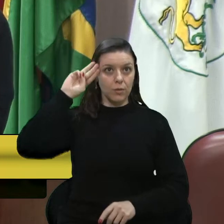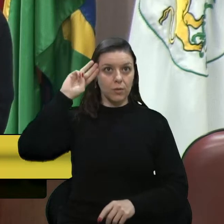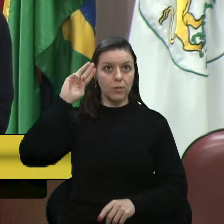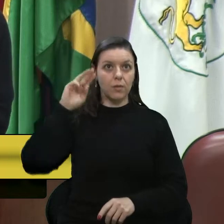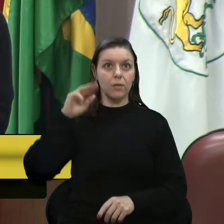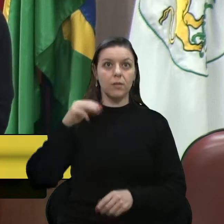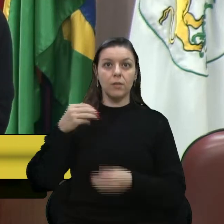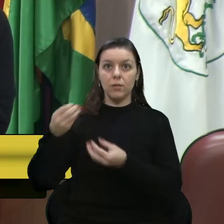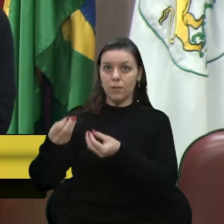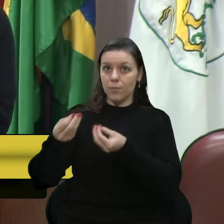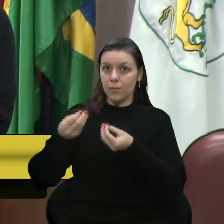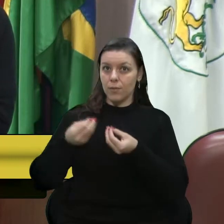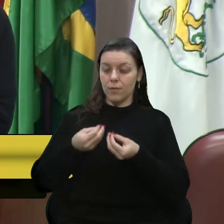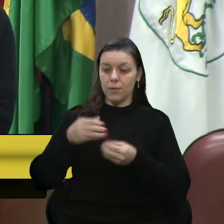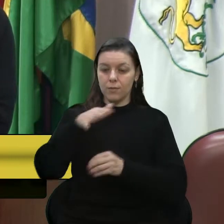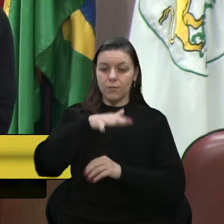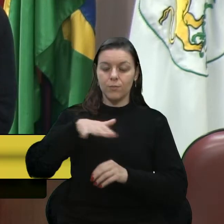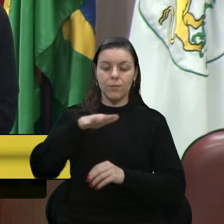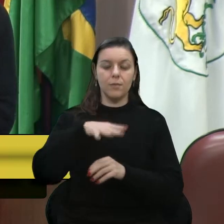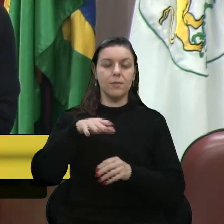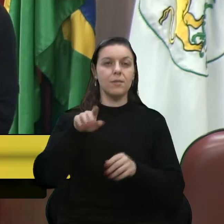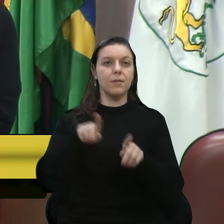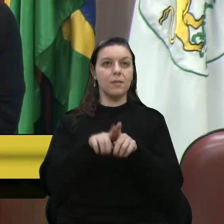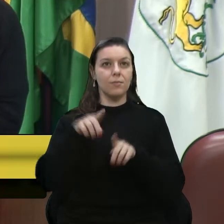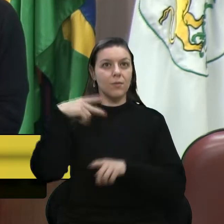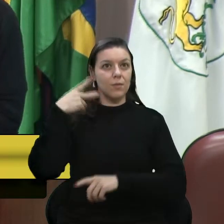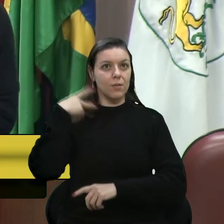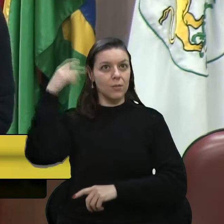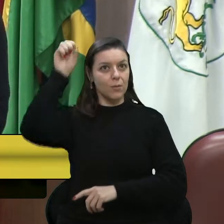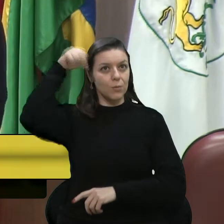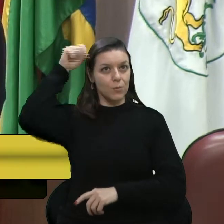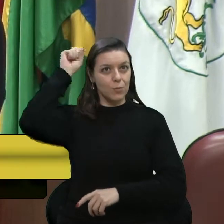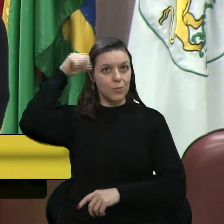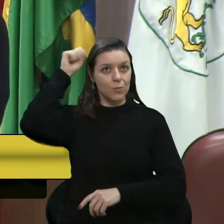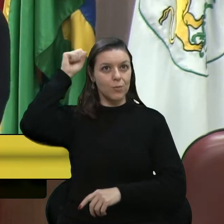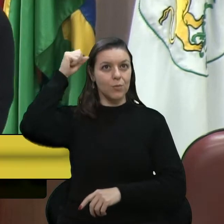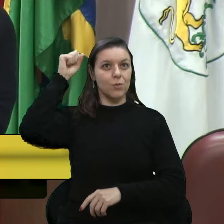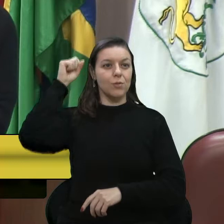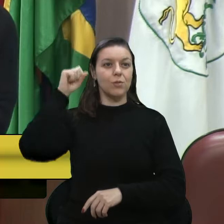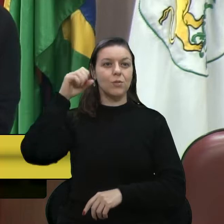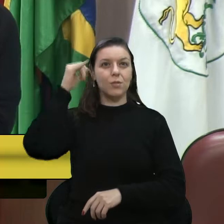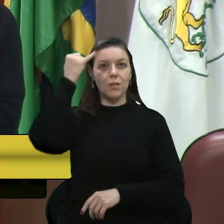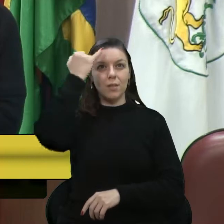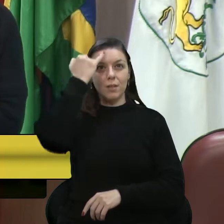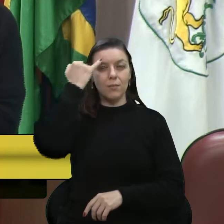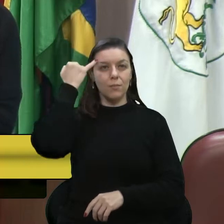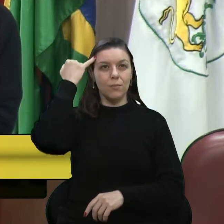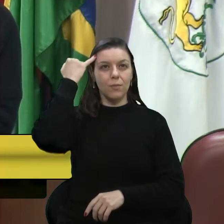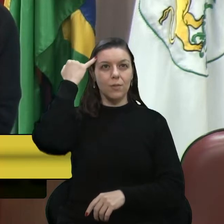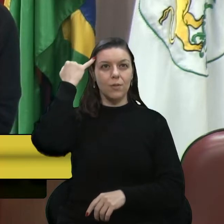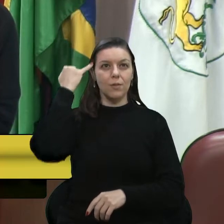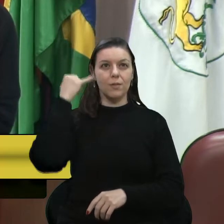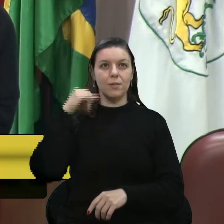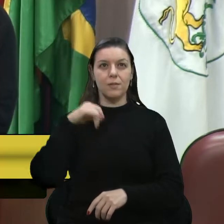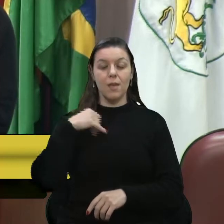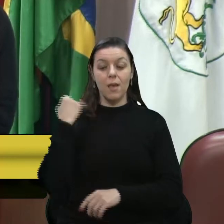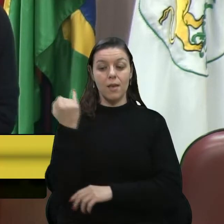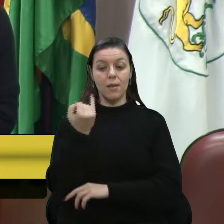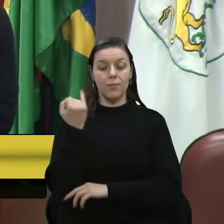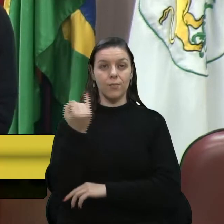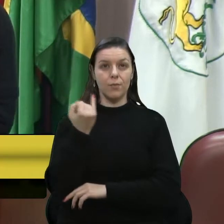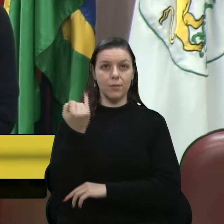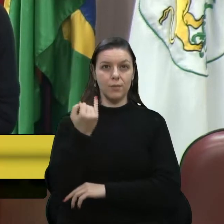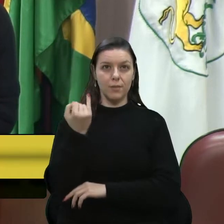quero agradecer, pelo vereador Xuxa, pelo vereador D'Ambros, que é em relação à